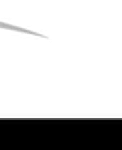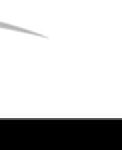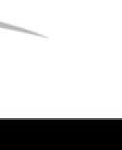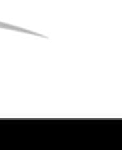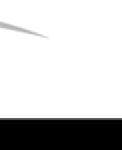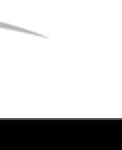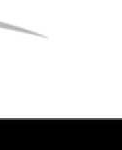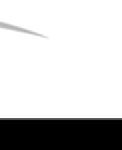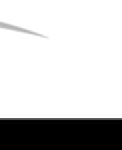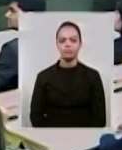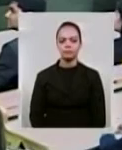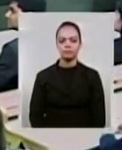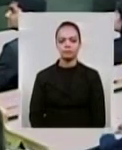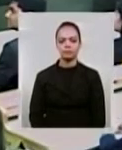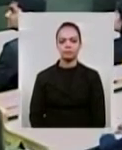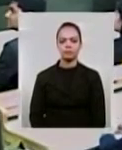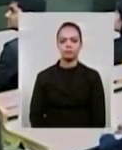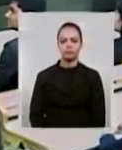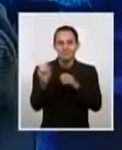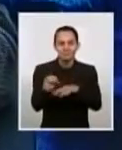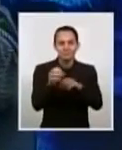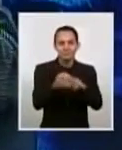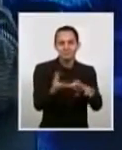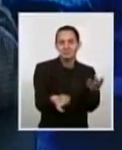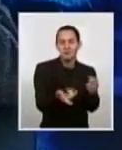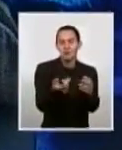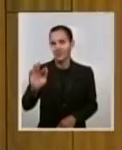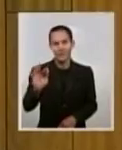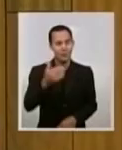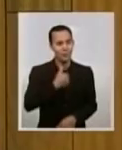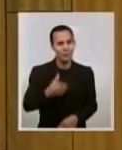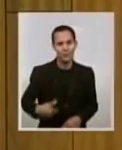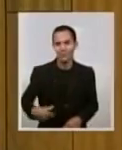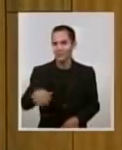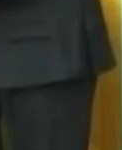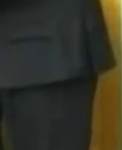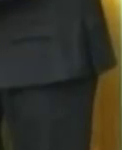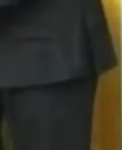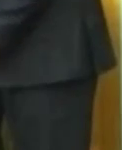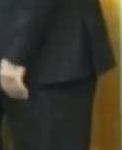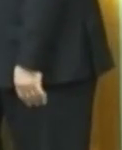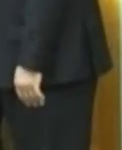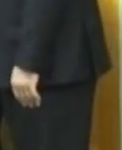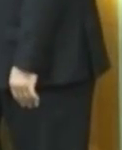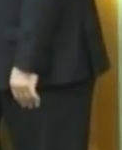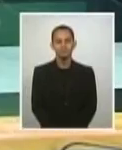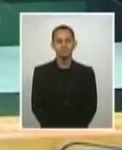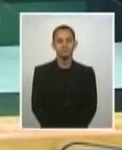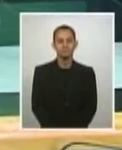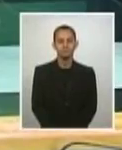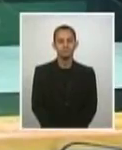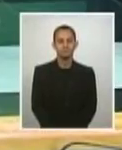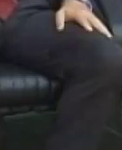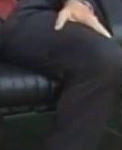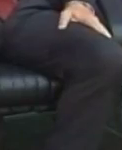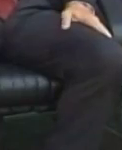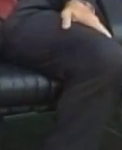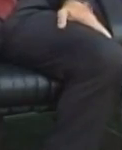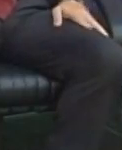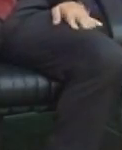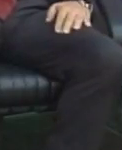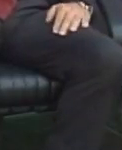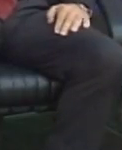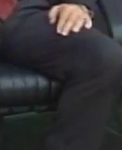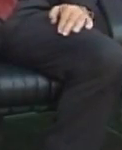Escola do Legislativo. Educação legislativa e para a cidadania da sociedade. No programa são transmitidos